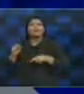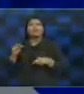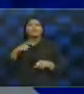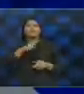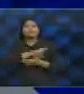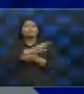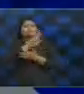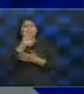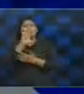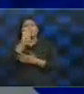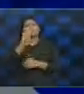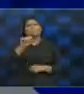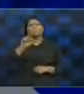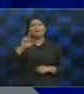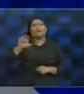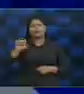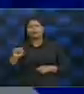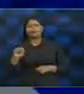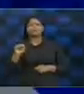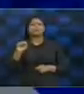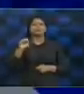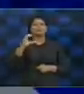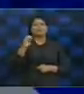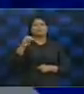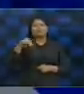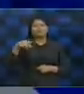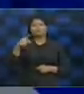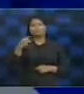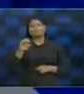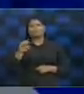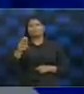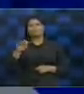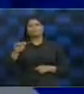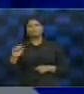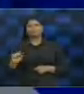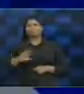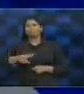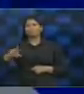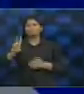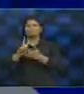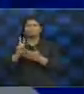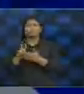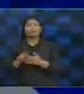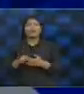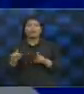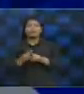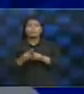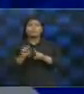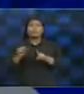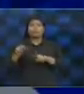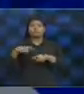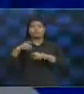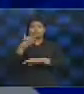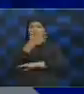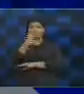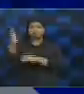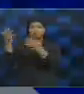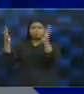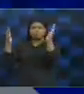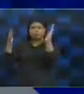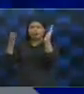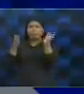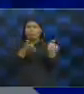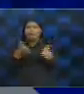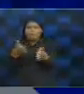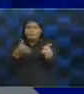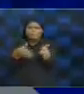tantos mais. Nos preocupamos, estamos agora asfaltando, trabalhando os ramais, para que a gente possa garantir, inclusive, a perspectiva da